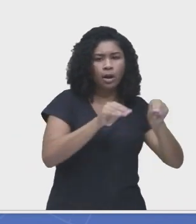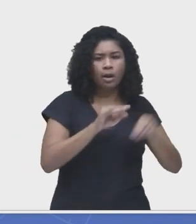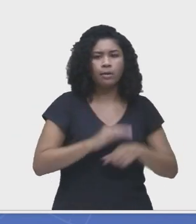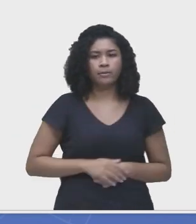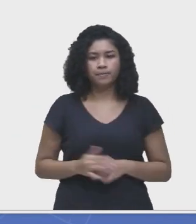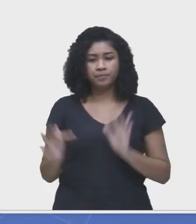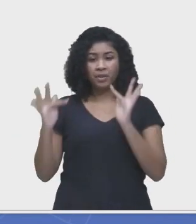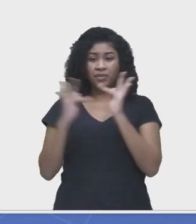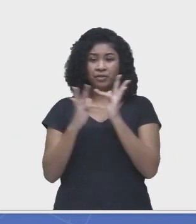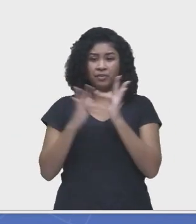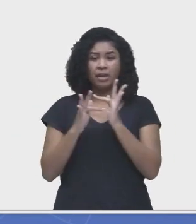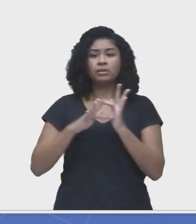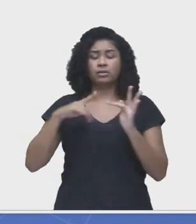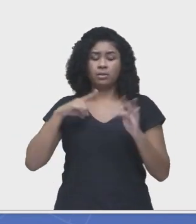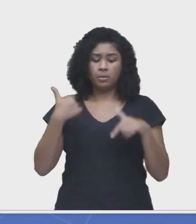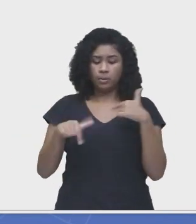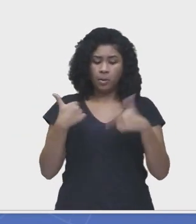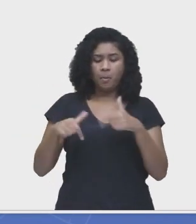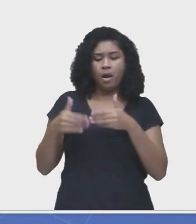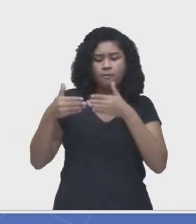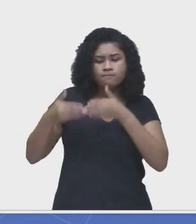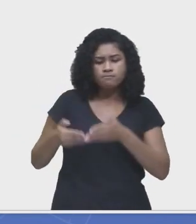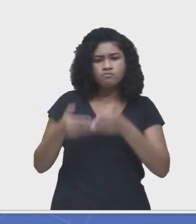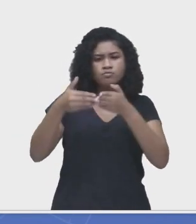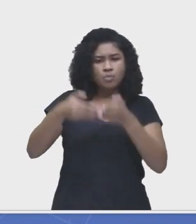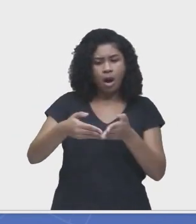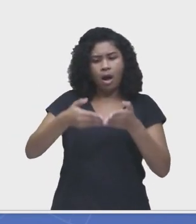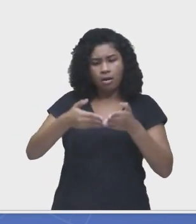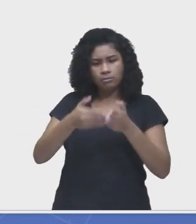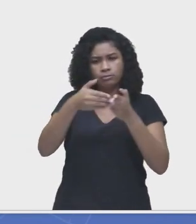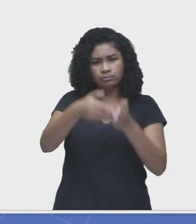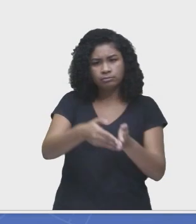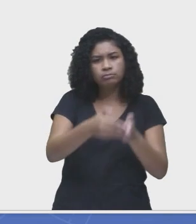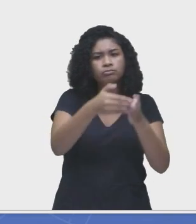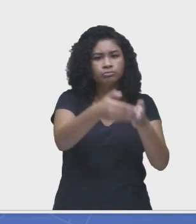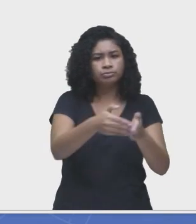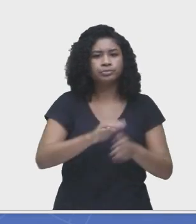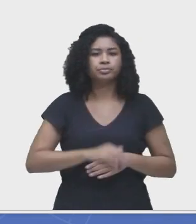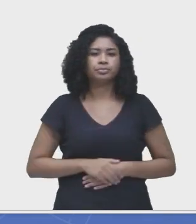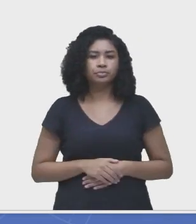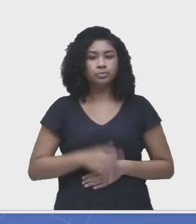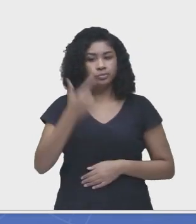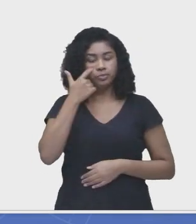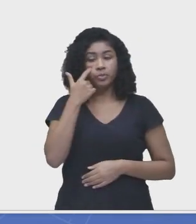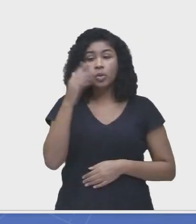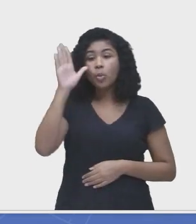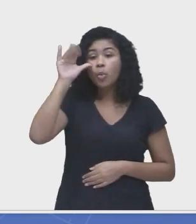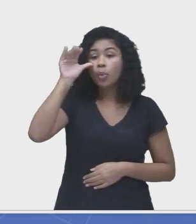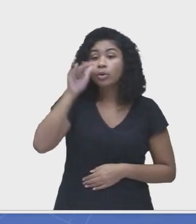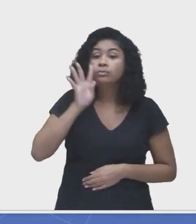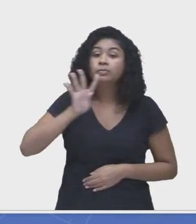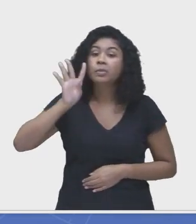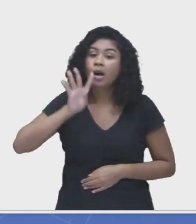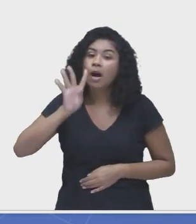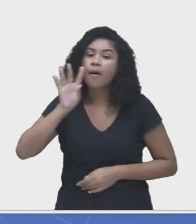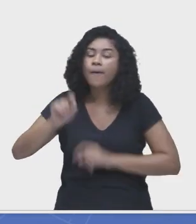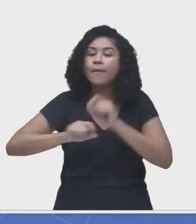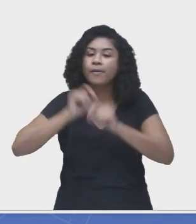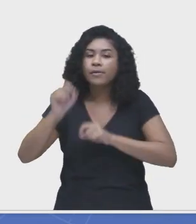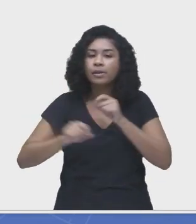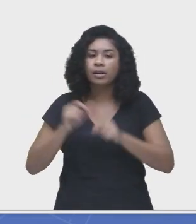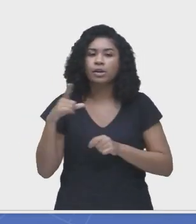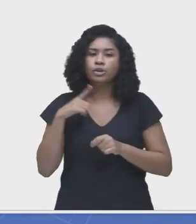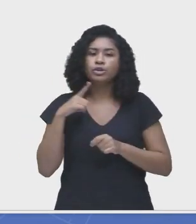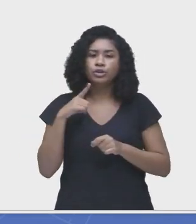economia para o mar, através do comércio. Ah, uma curiosidade sobre os fenícios, gente, é que eles vendiam